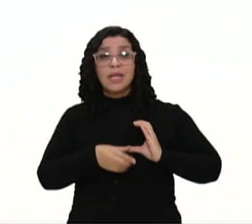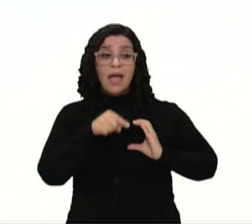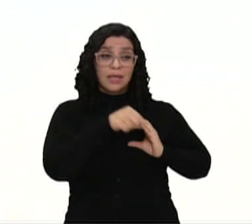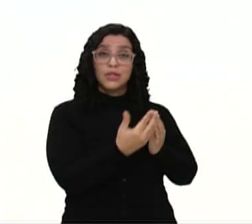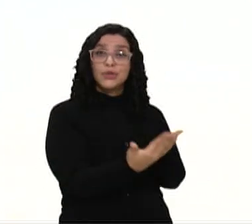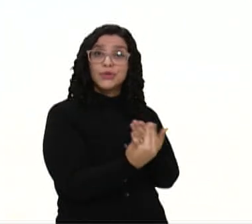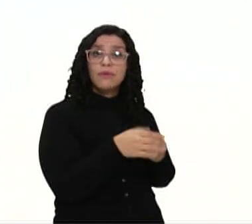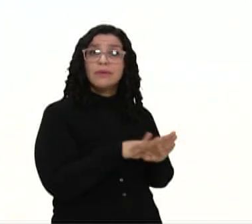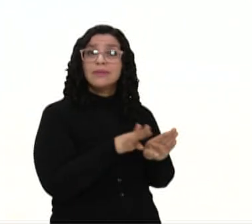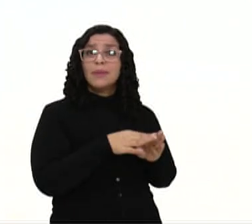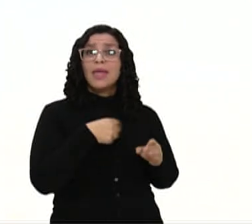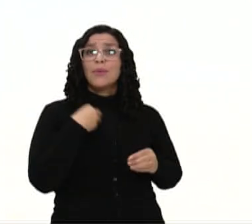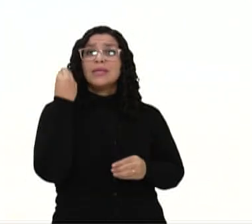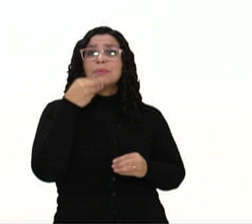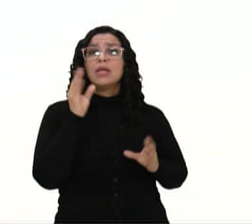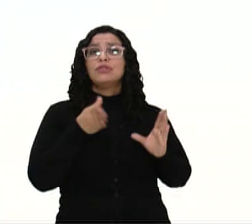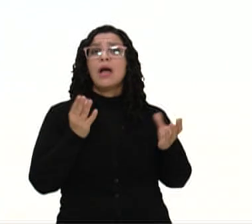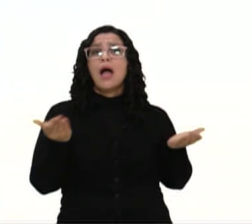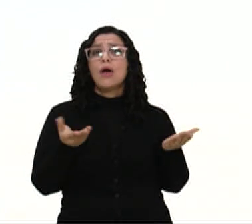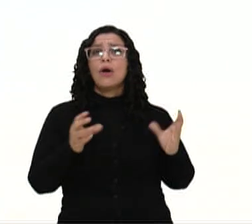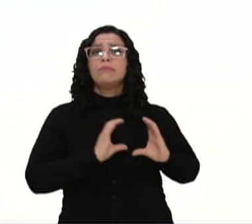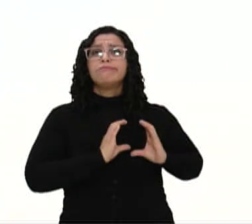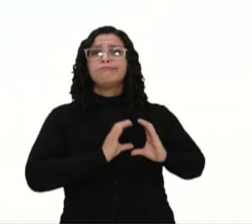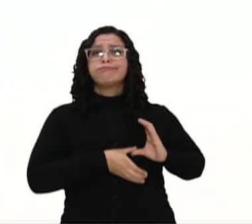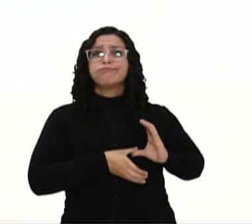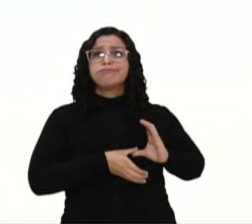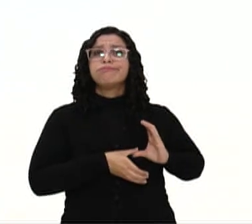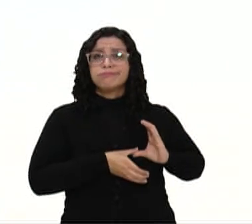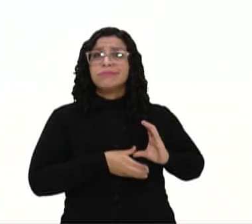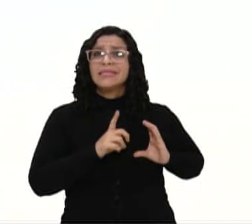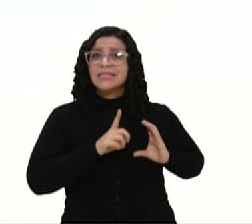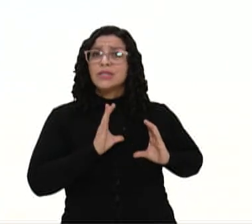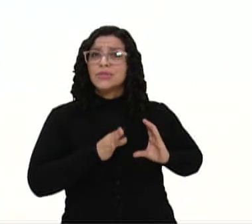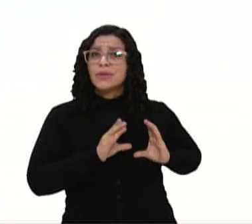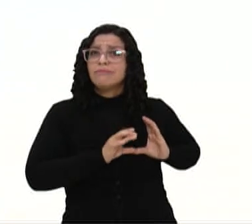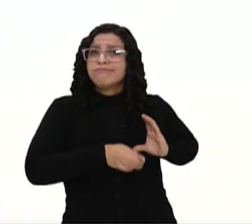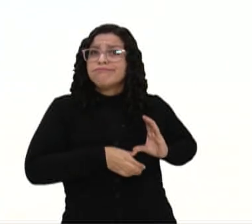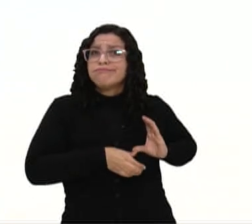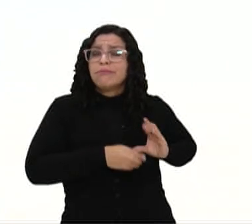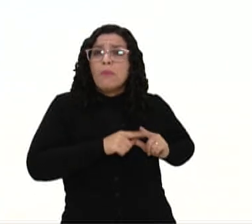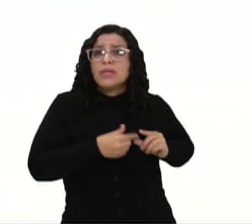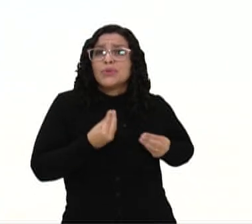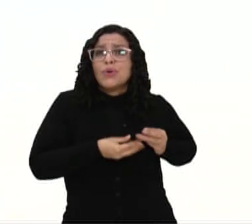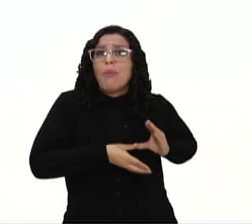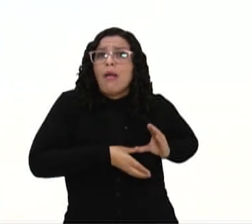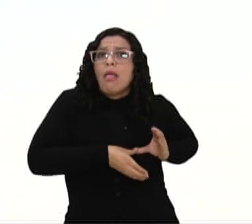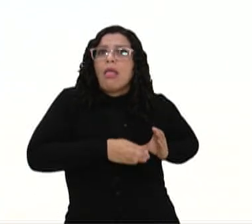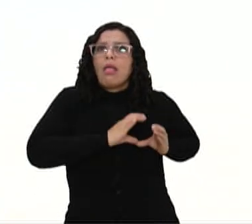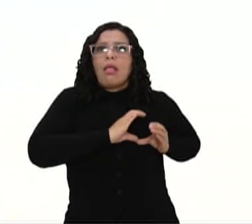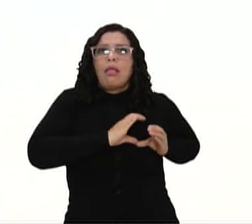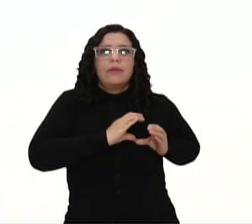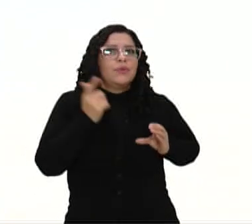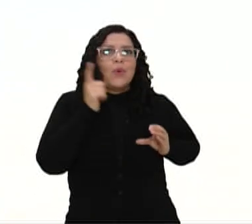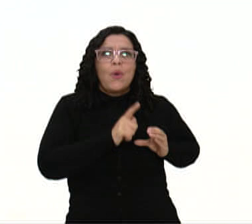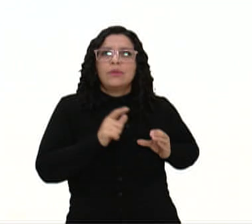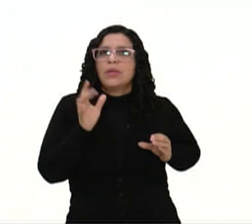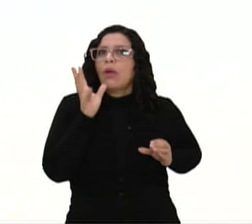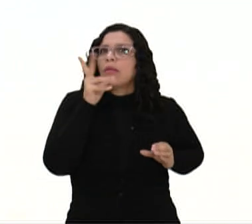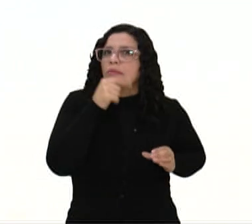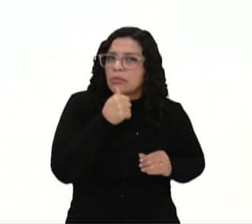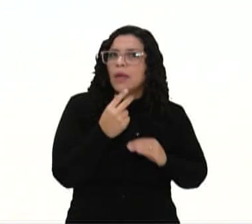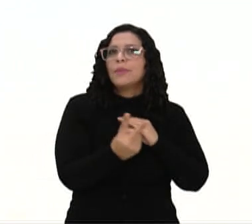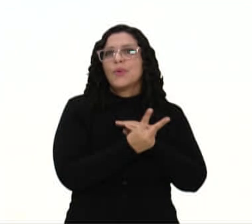Enquanto jovem, tu próprio trazes dentro de ti, em algum momento, um coração partido que necessita de tempo e